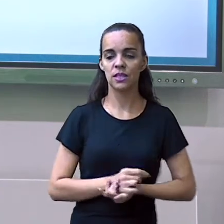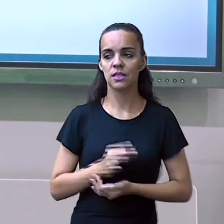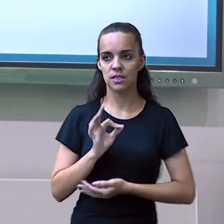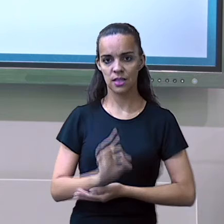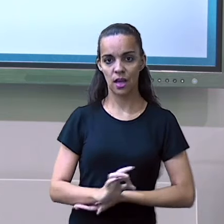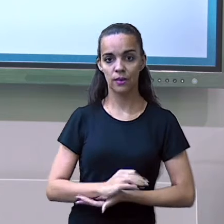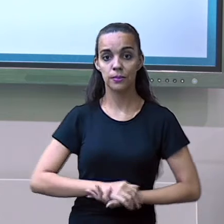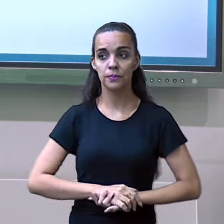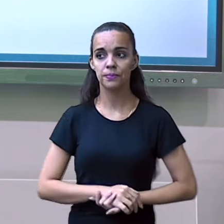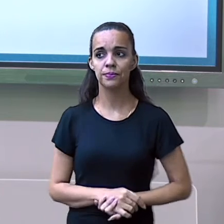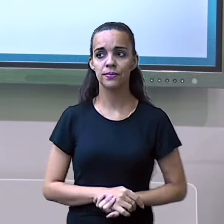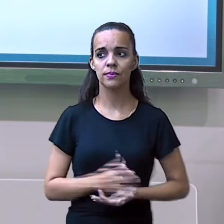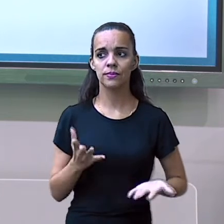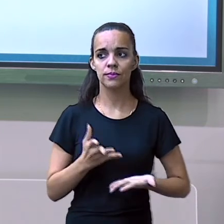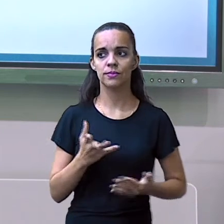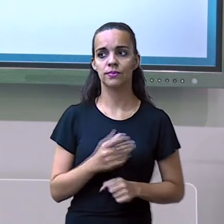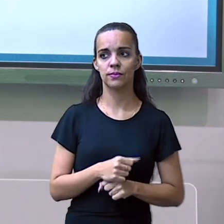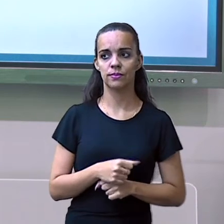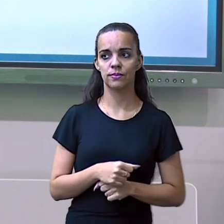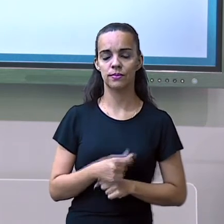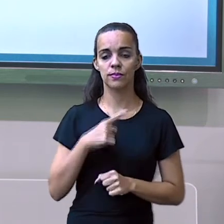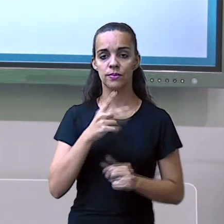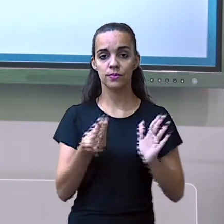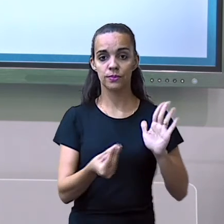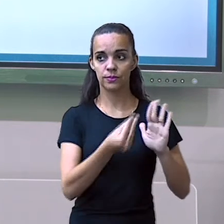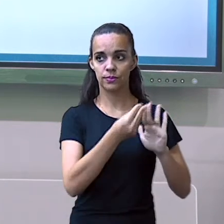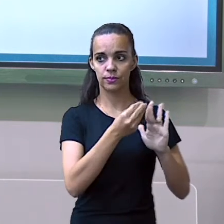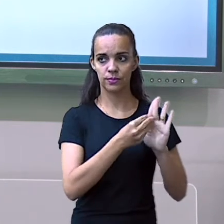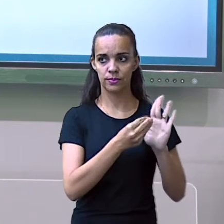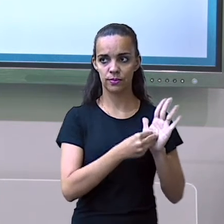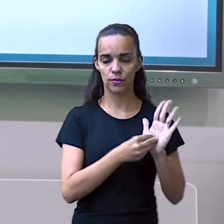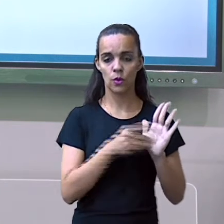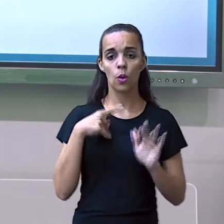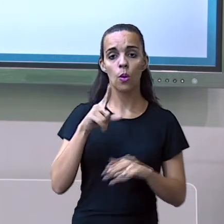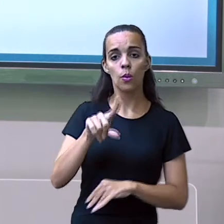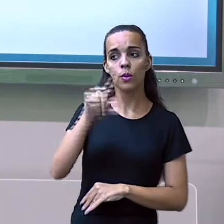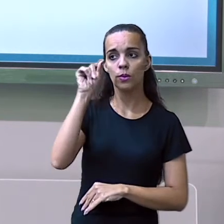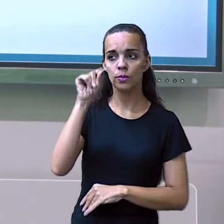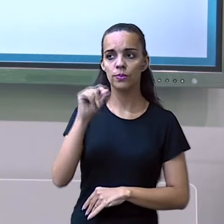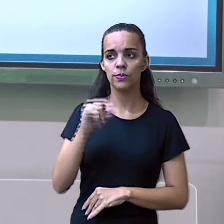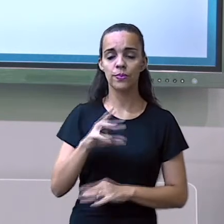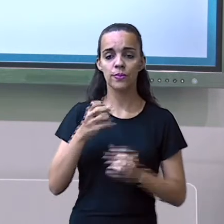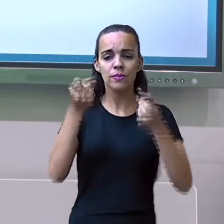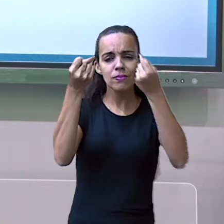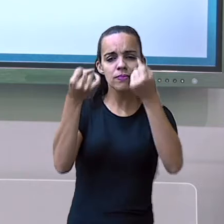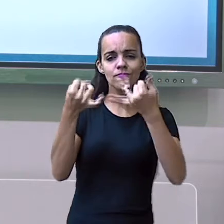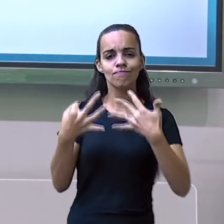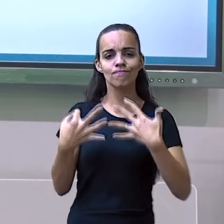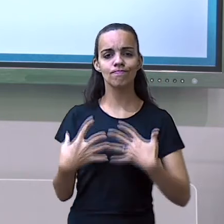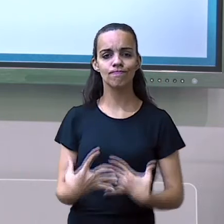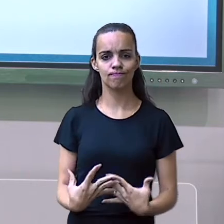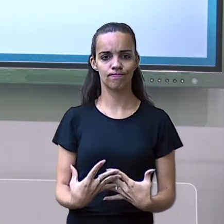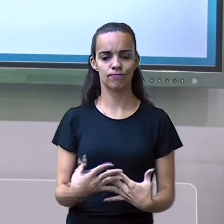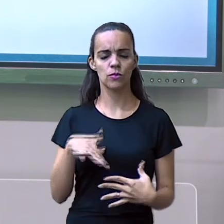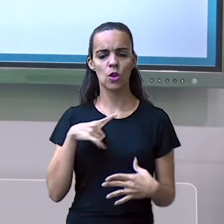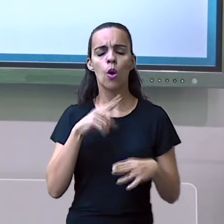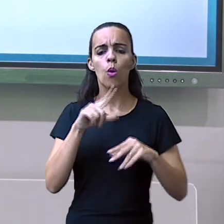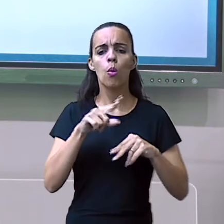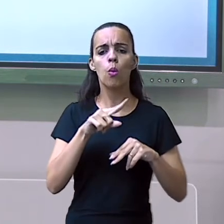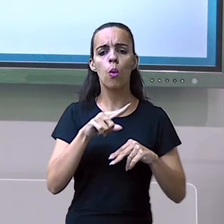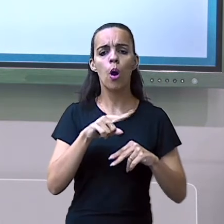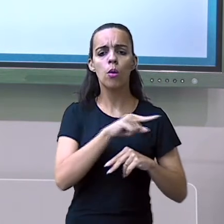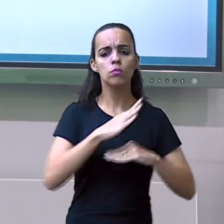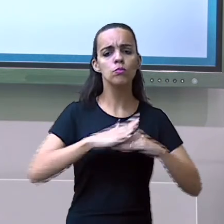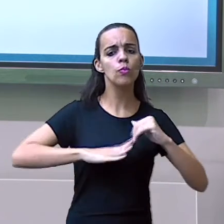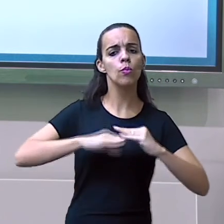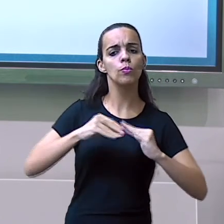mesmo? Vamos assinalar a opção que explica a função da vírgula